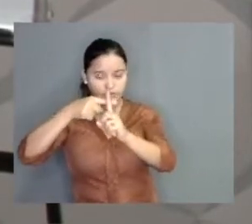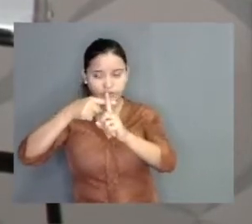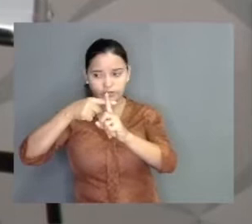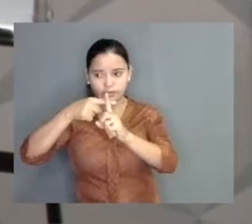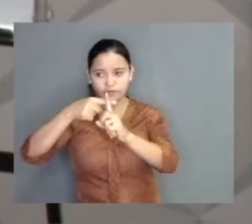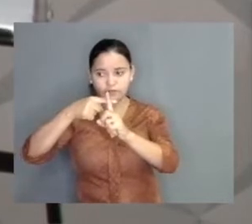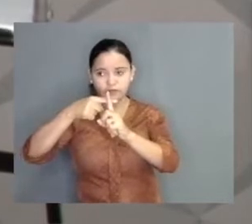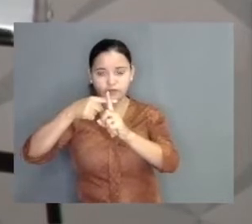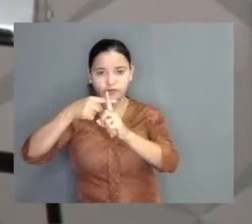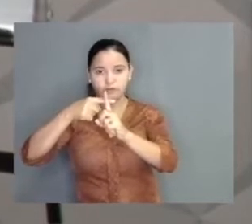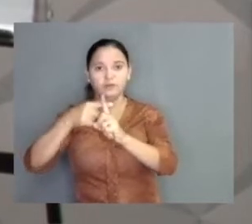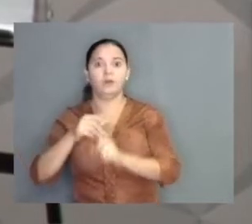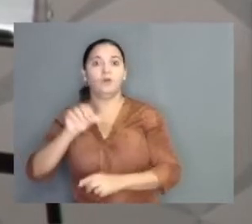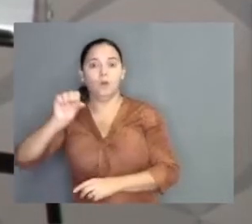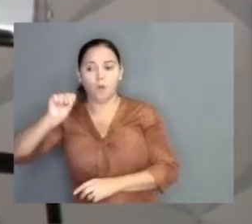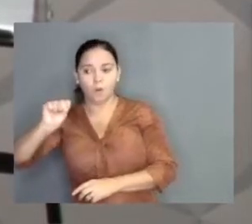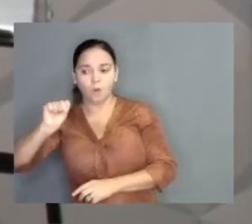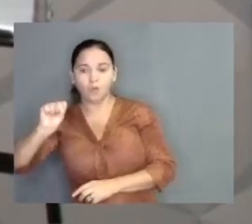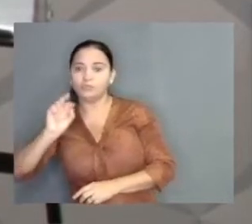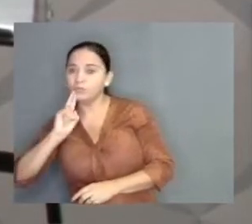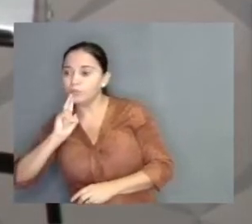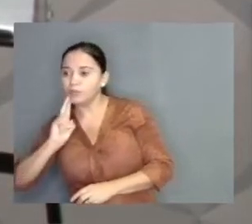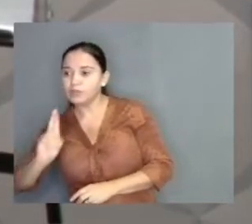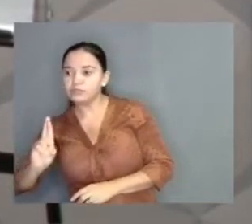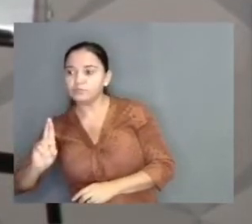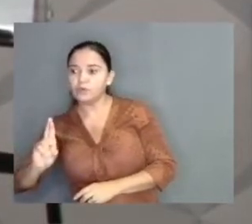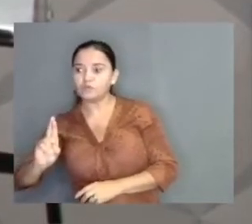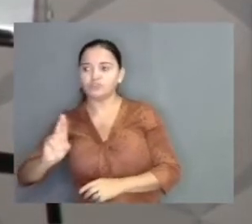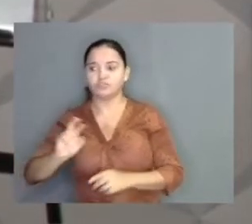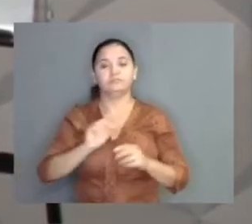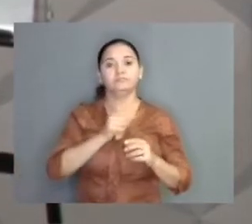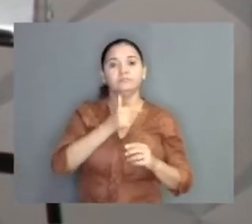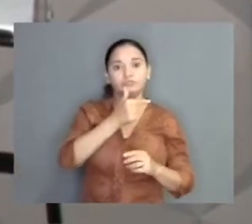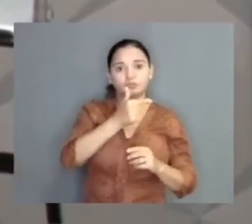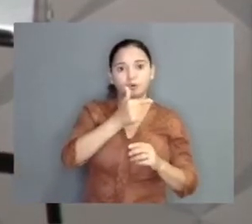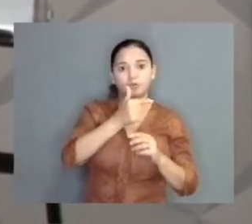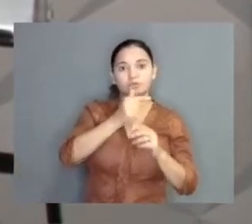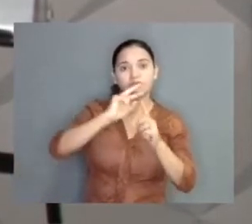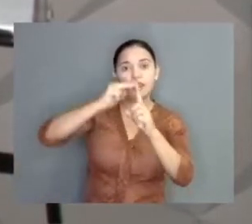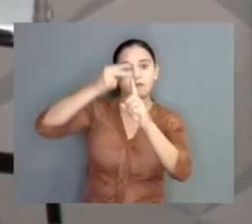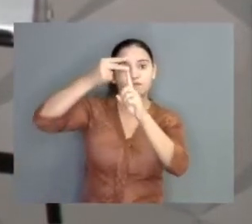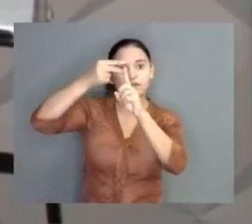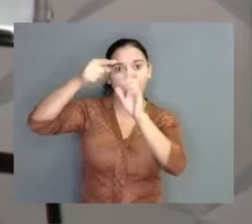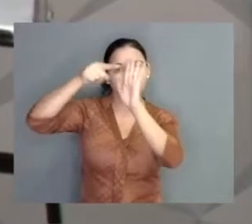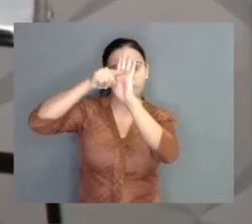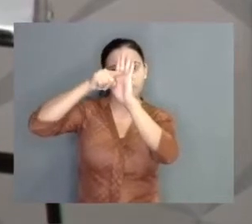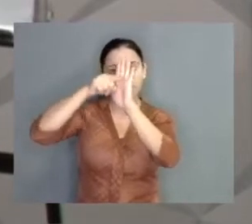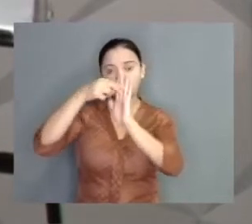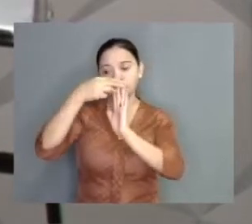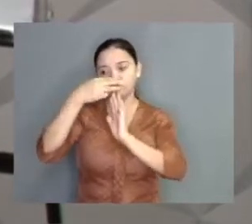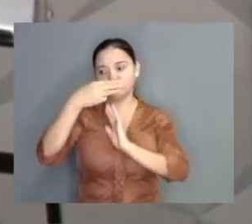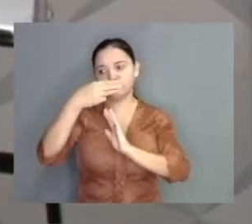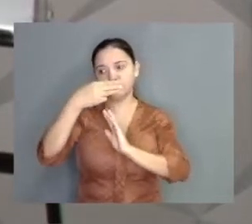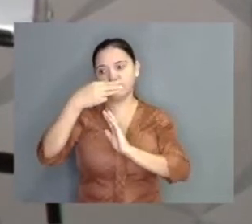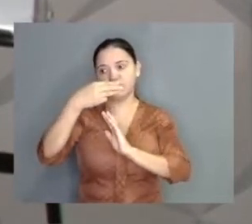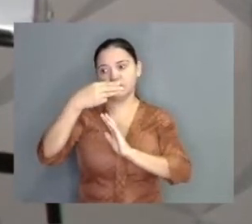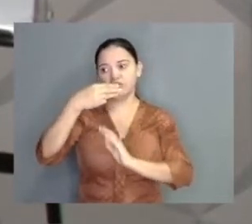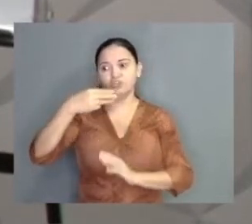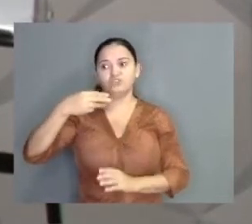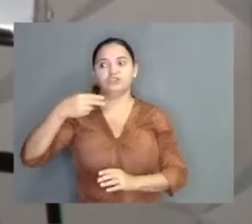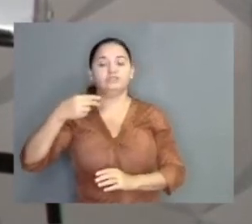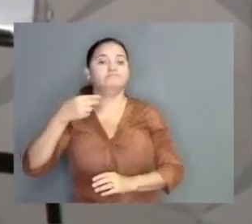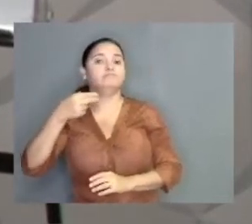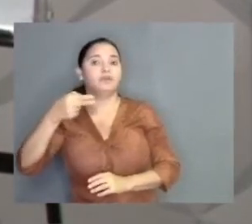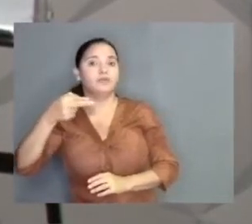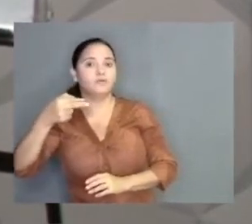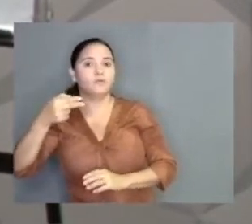como resposta. 2 elevado a menos 3 deu 1 sobre 8